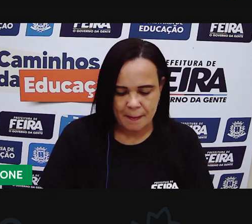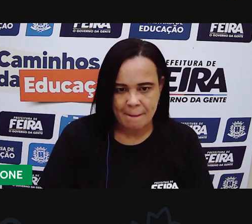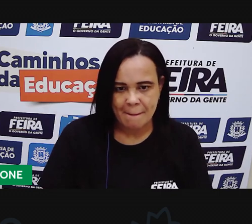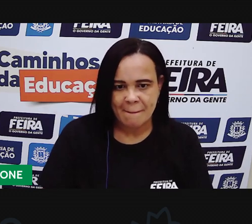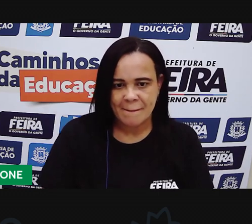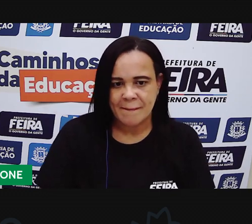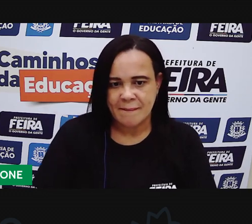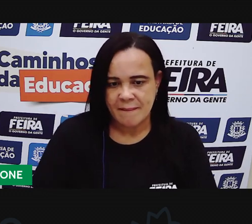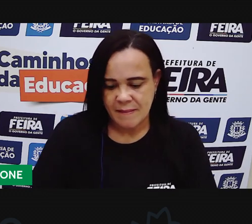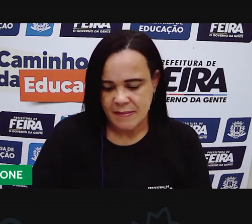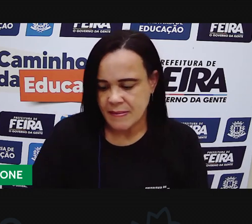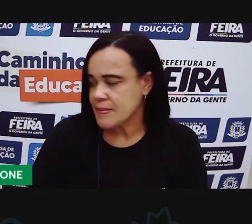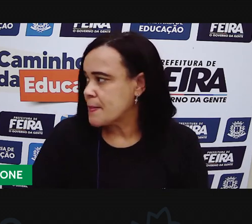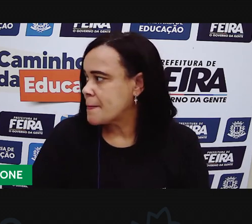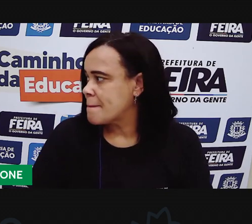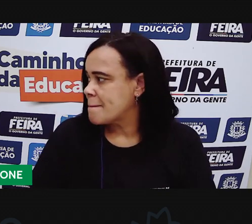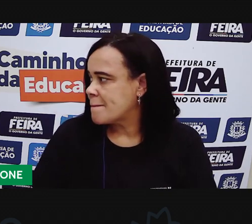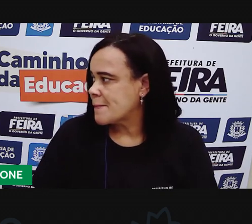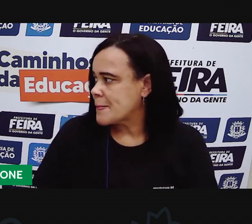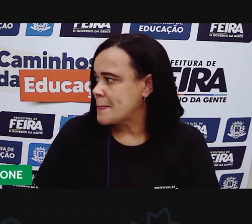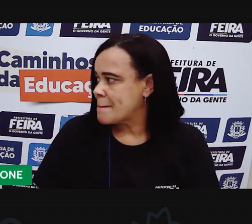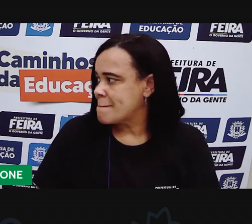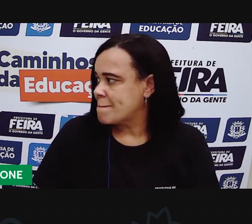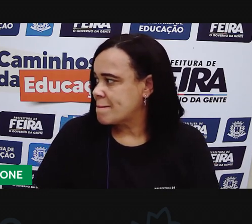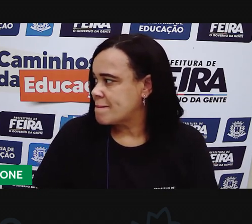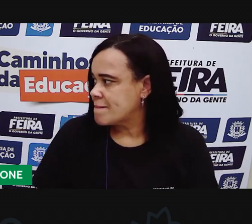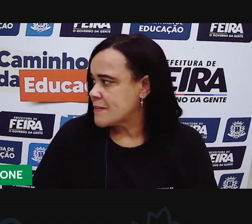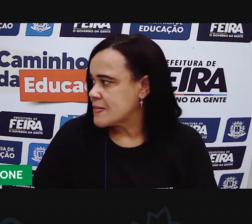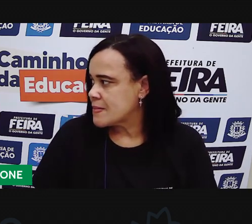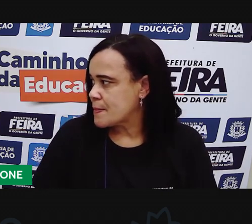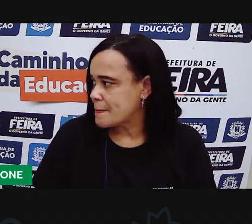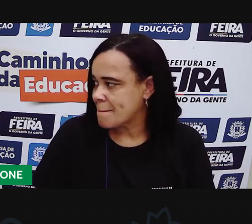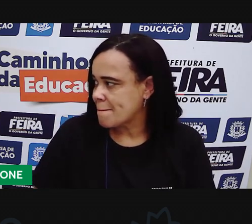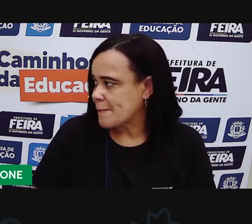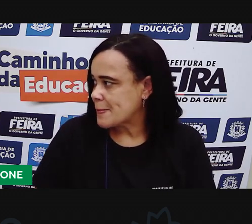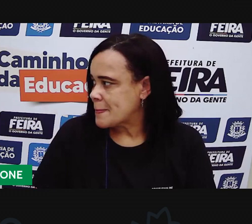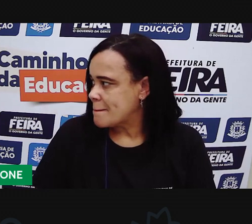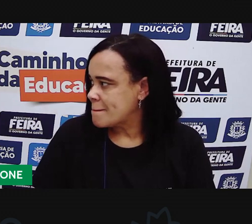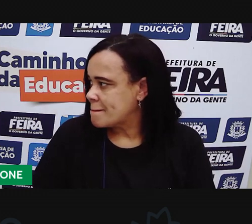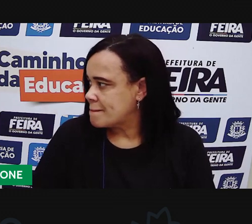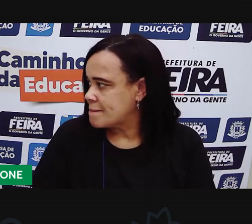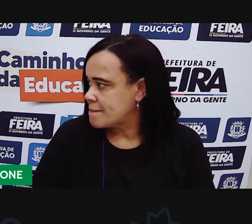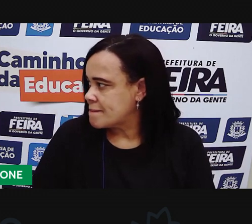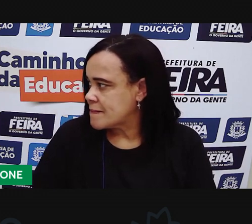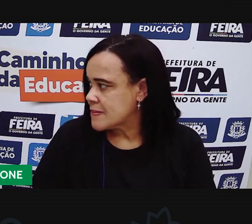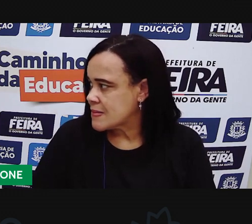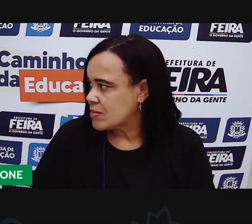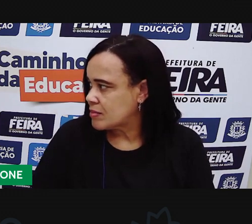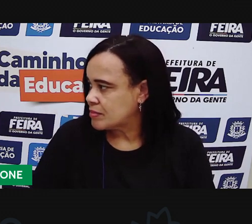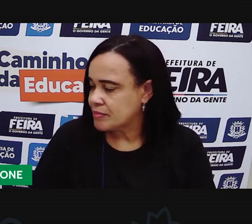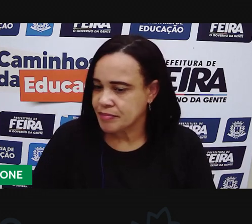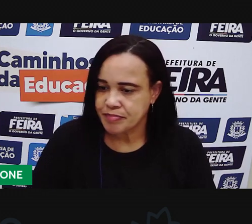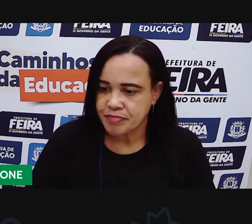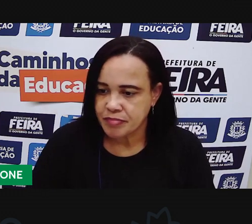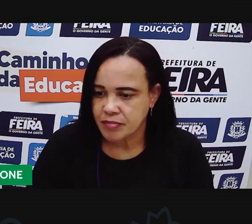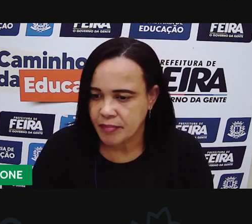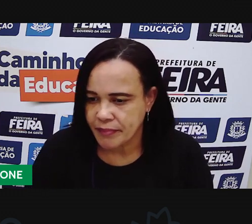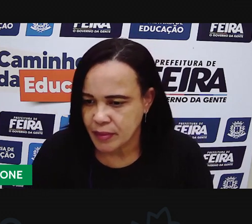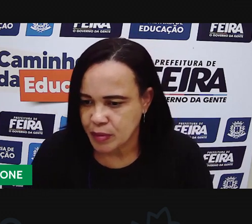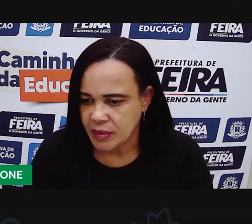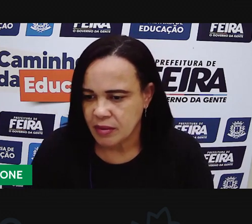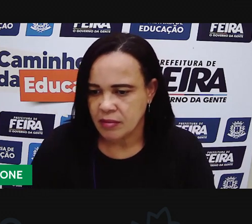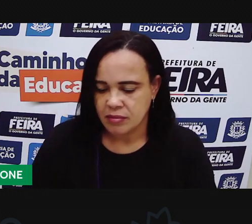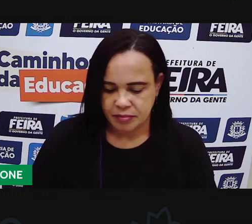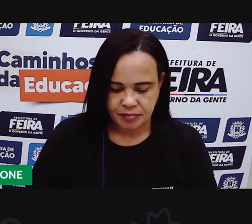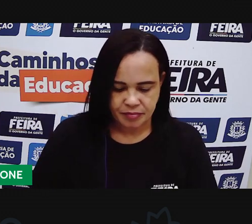Hoje vai ser assim, viu? Deu sim aqui. Bora, vamos lá.